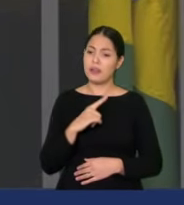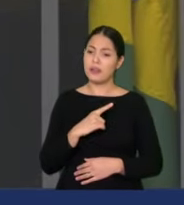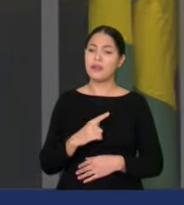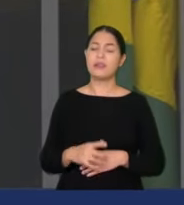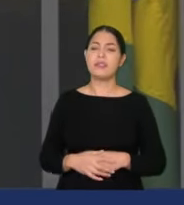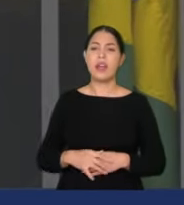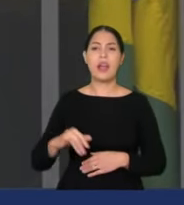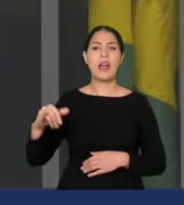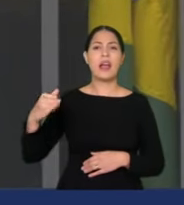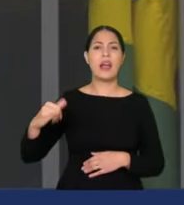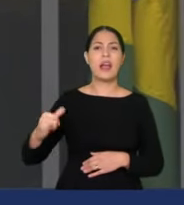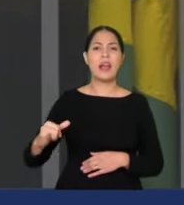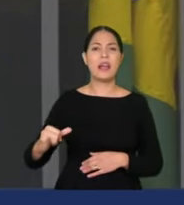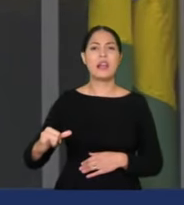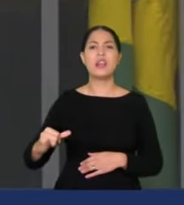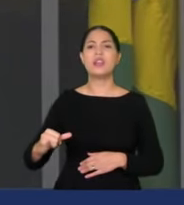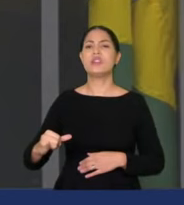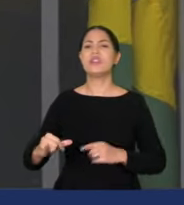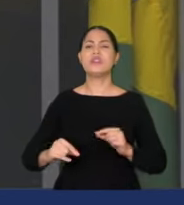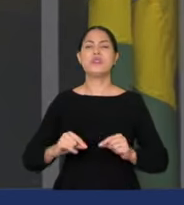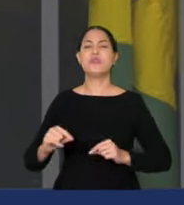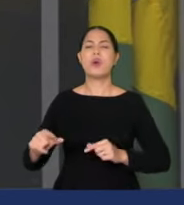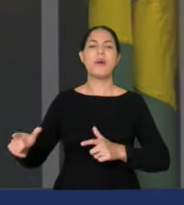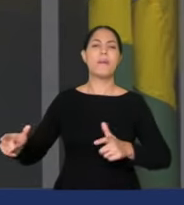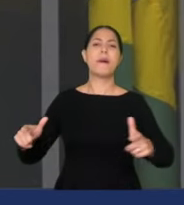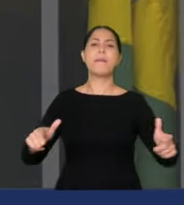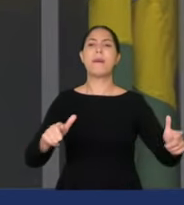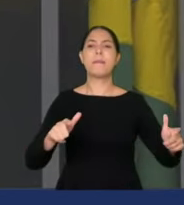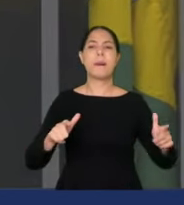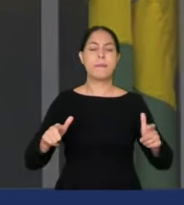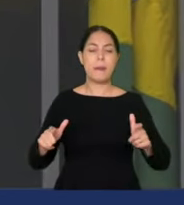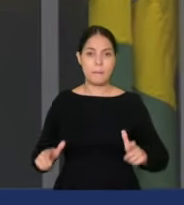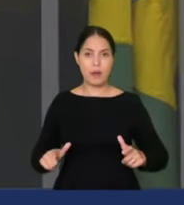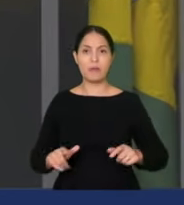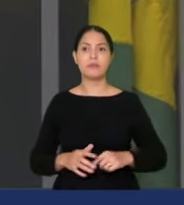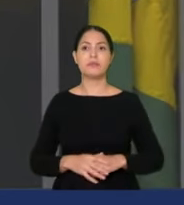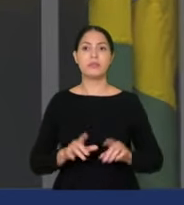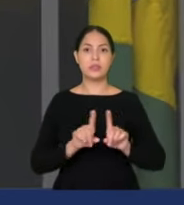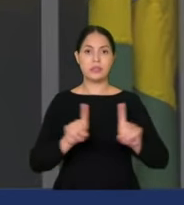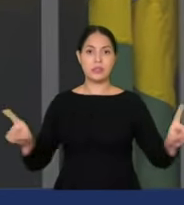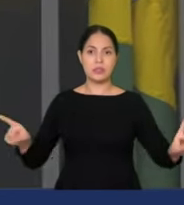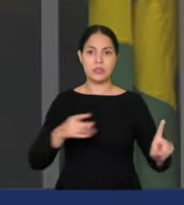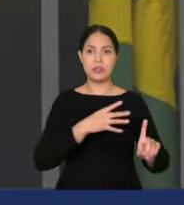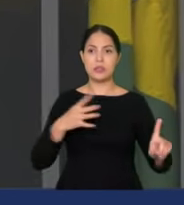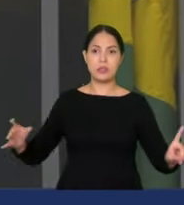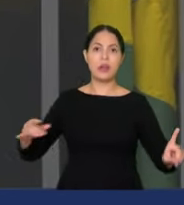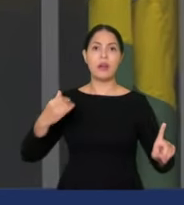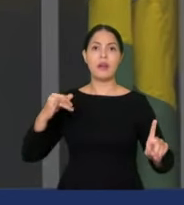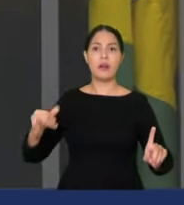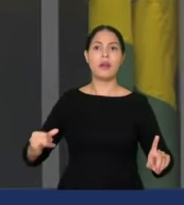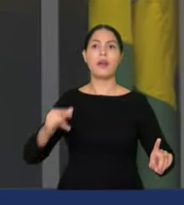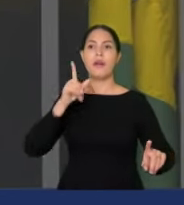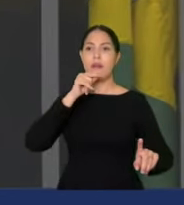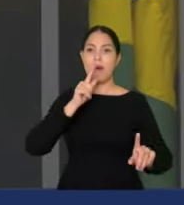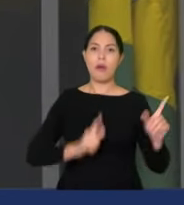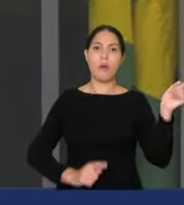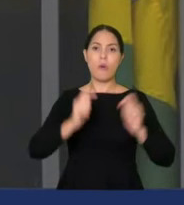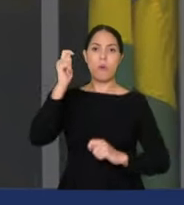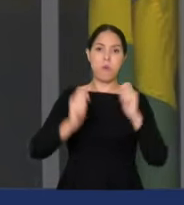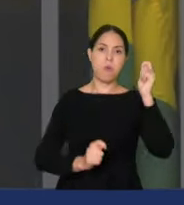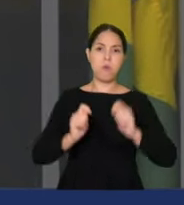energia elétrica nas nossas hidrelétricas, e as termoelétricas continuavam a funcionar numa